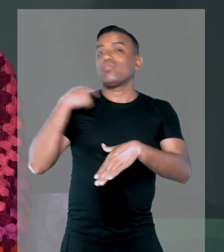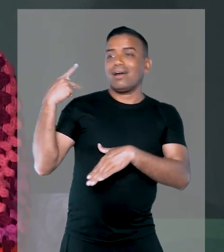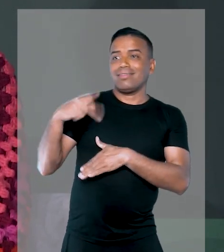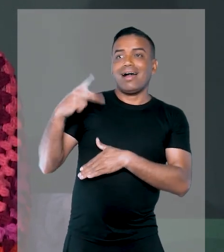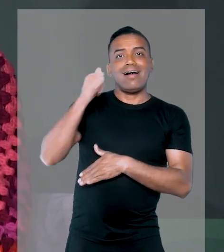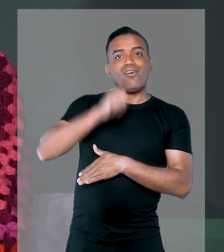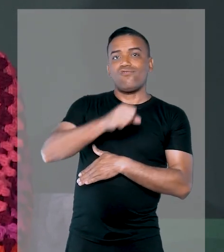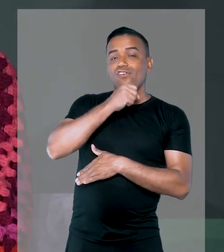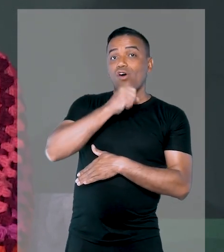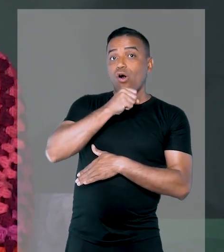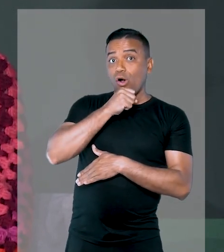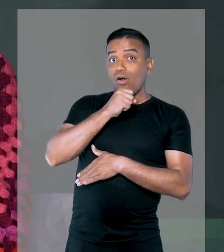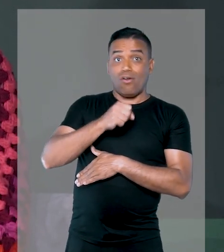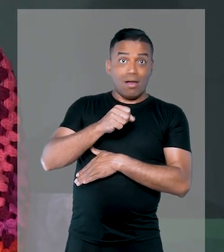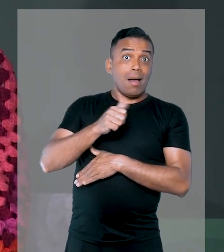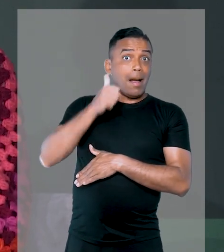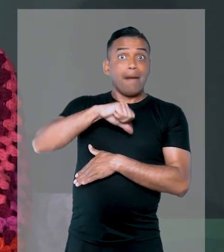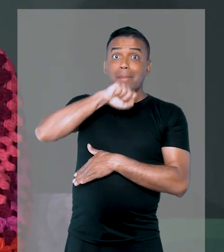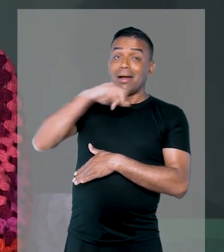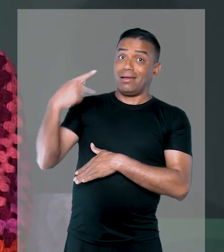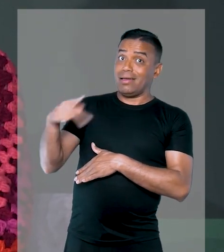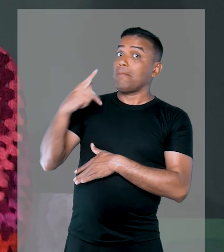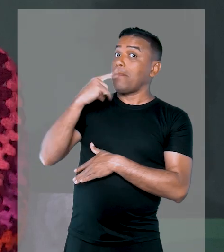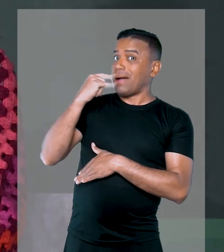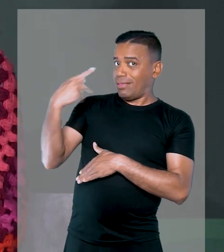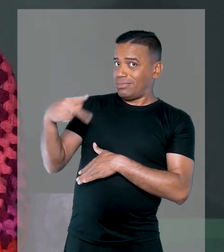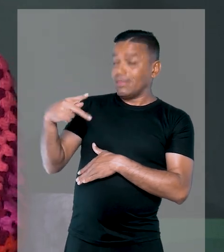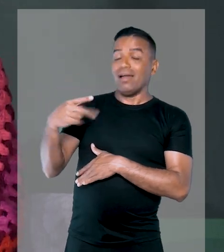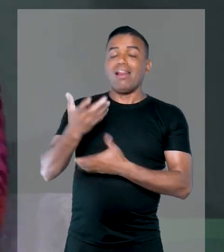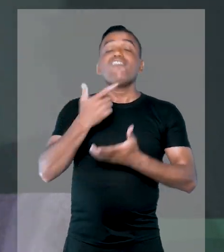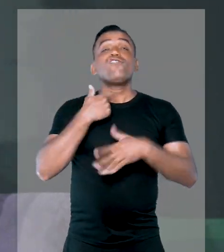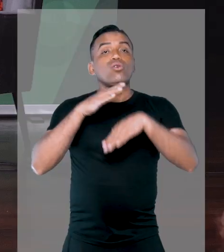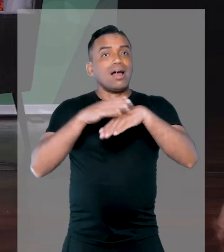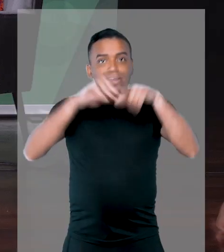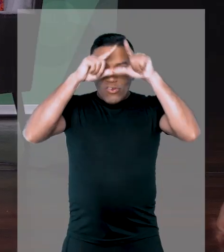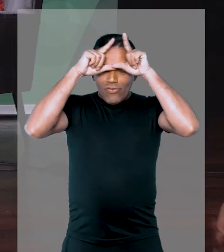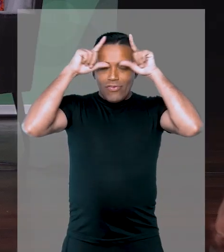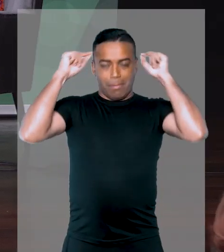de ser, minha avó paterna, Rosa, de ser enfermeira.